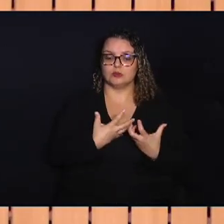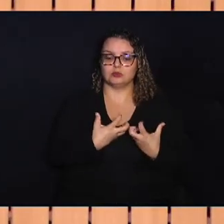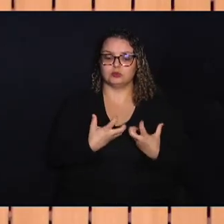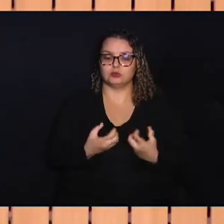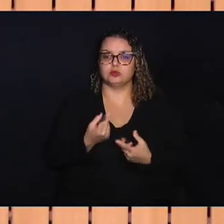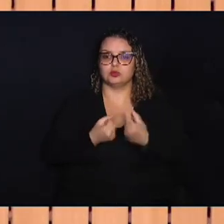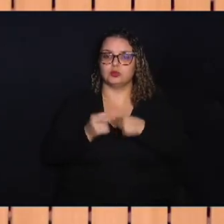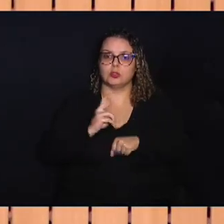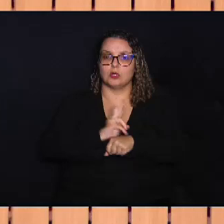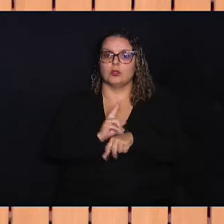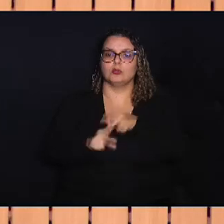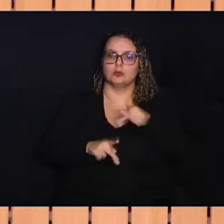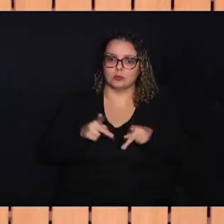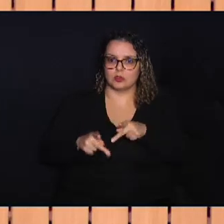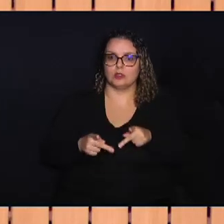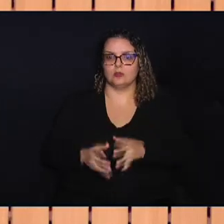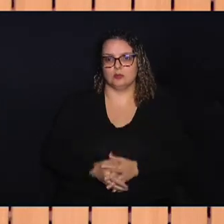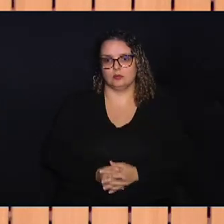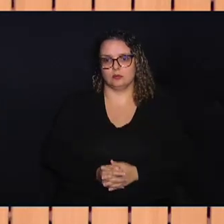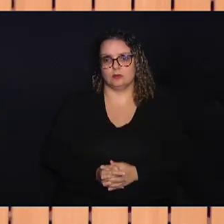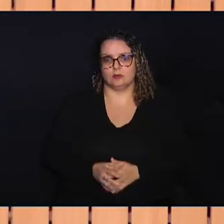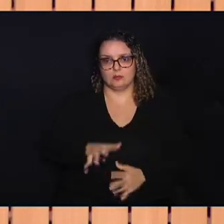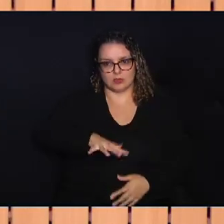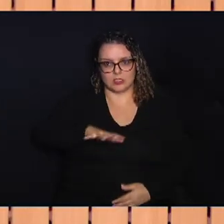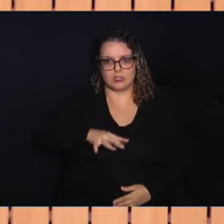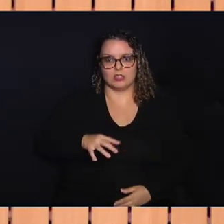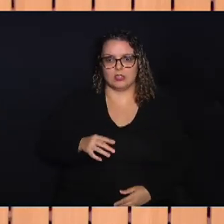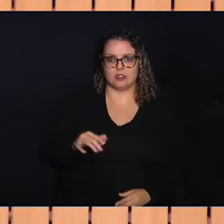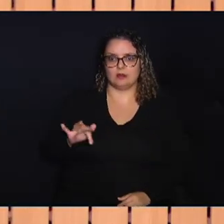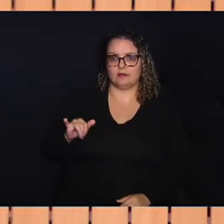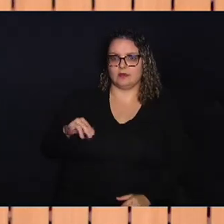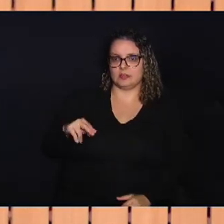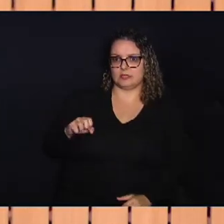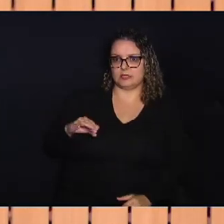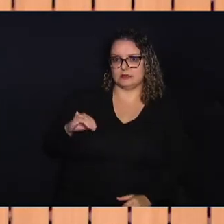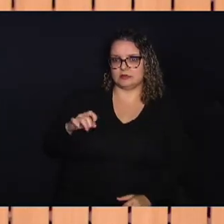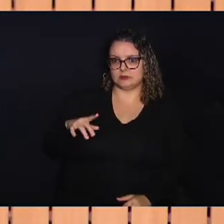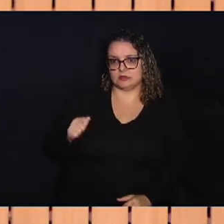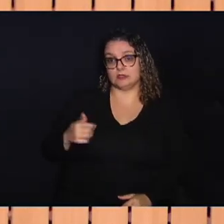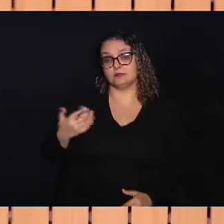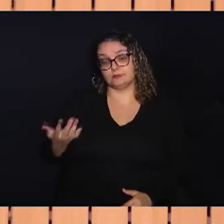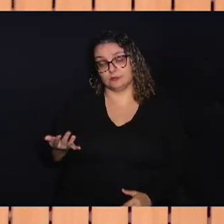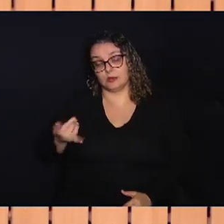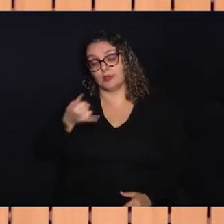recursos do povo para o mercado financeiro. Então, quero